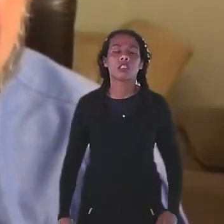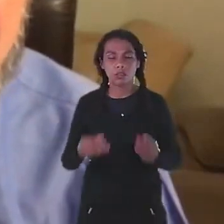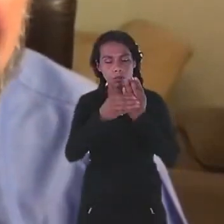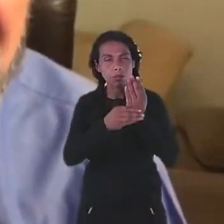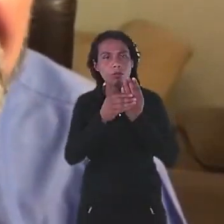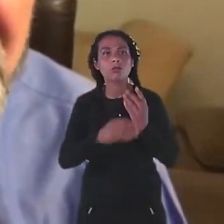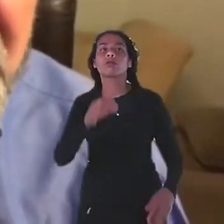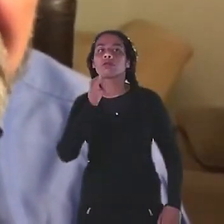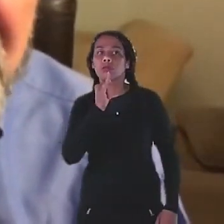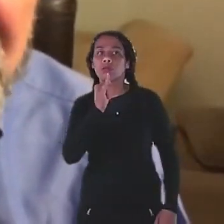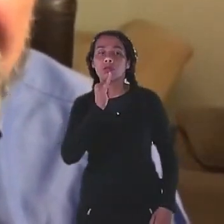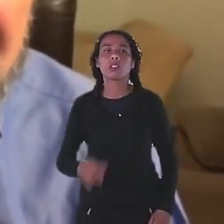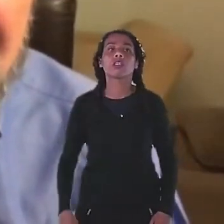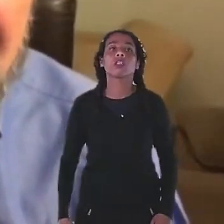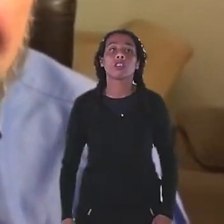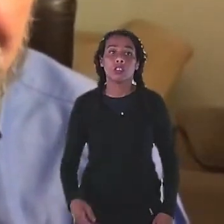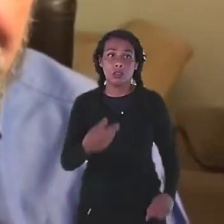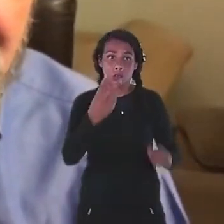Made in Macaíba,